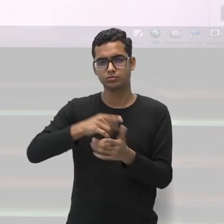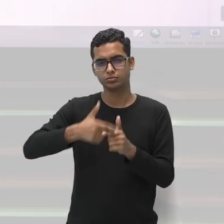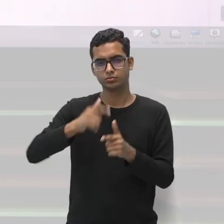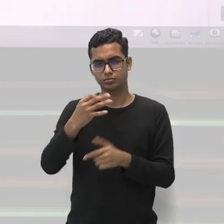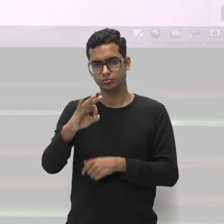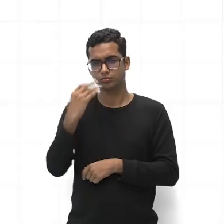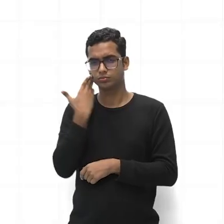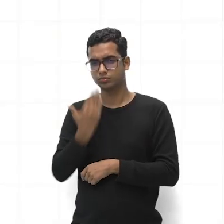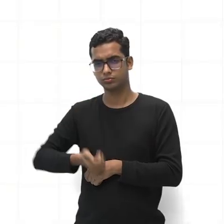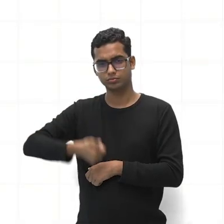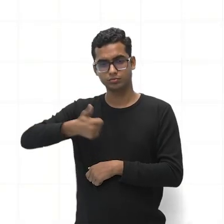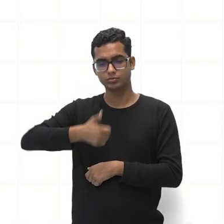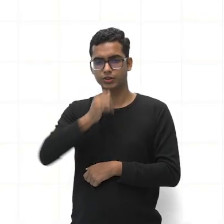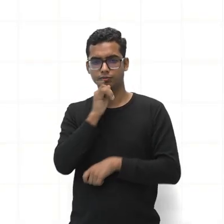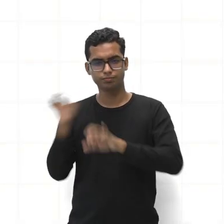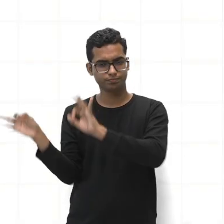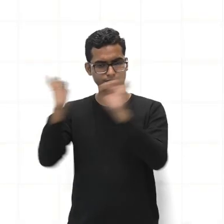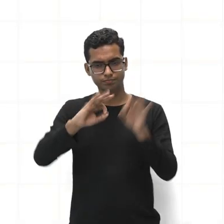primeiro exemplo aí.